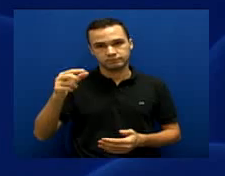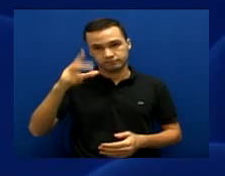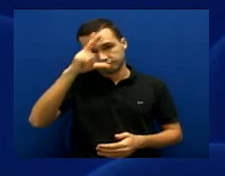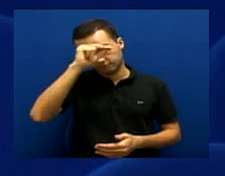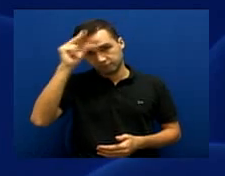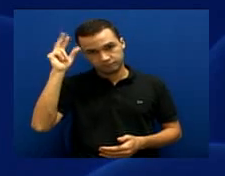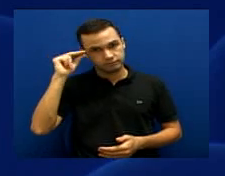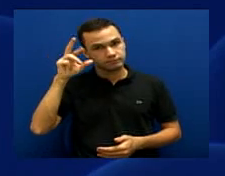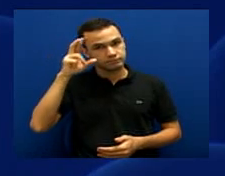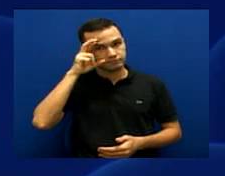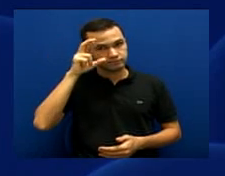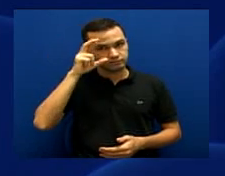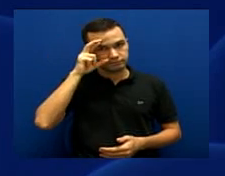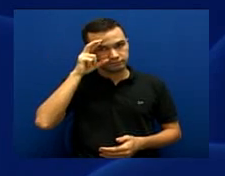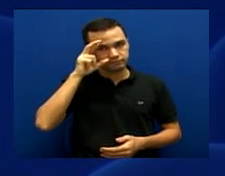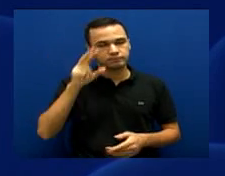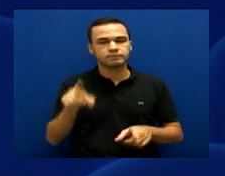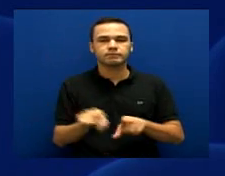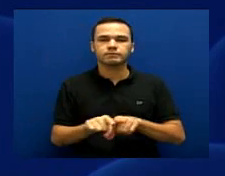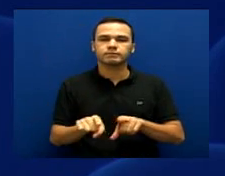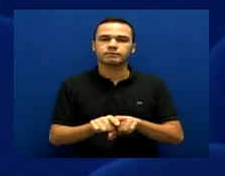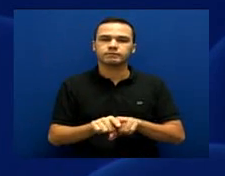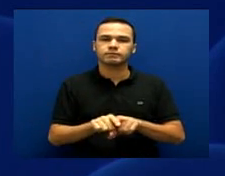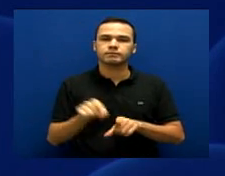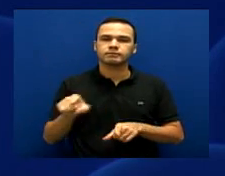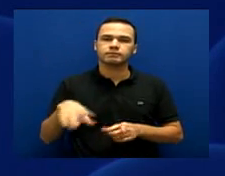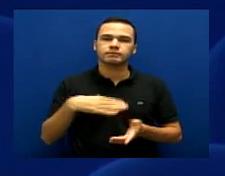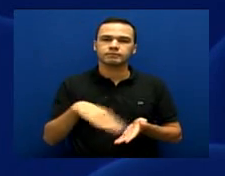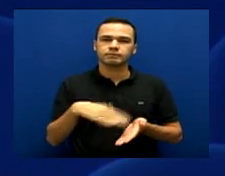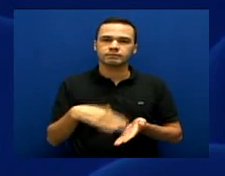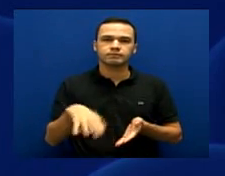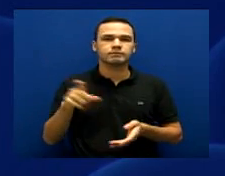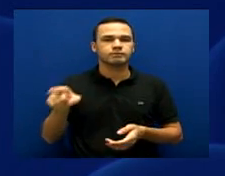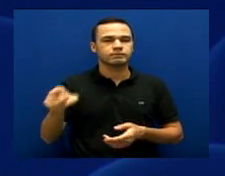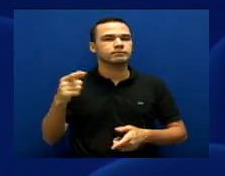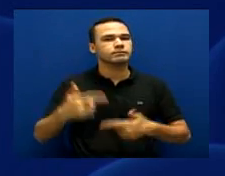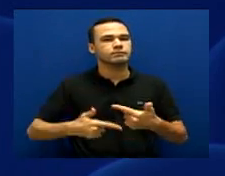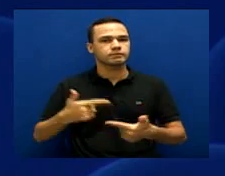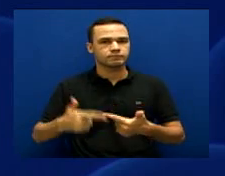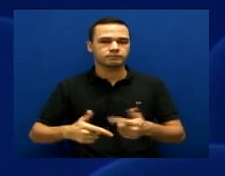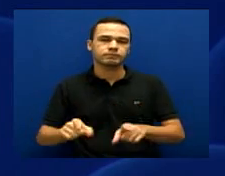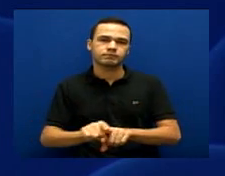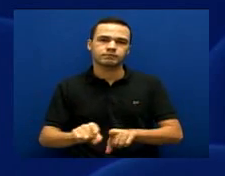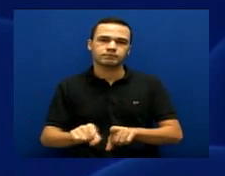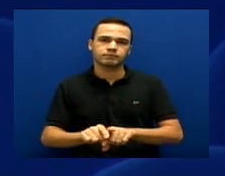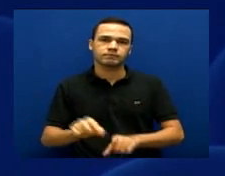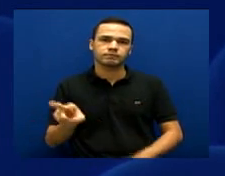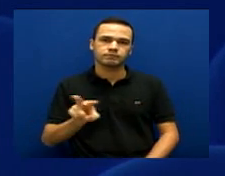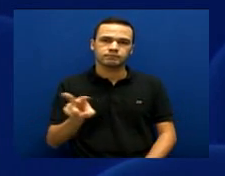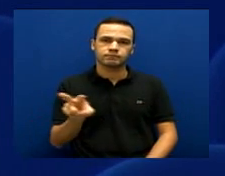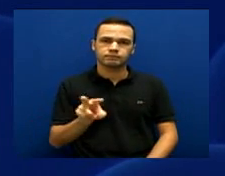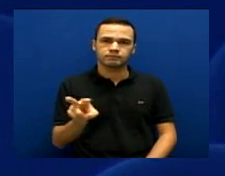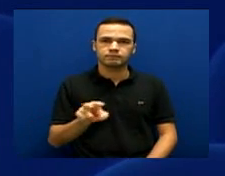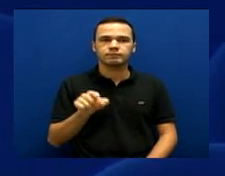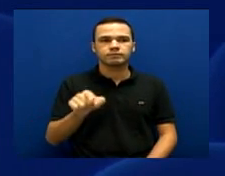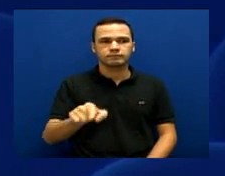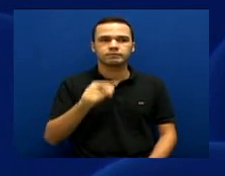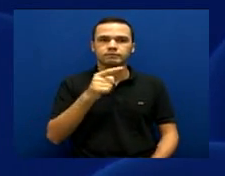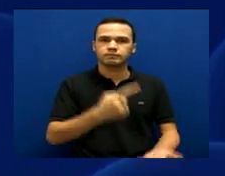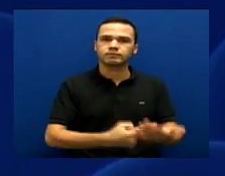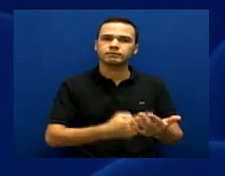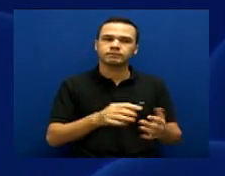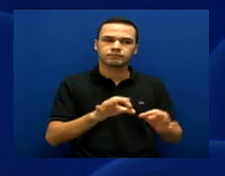quanto o o o secretário em exercício estão cientes do do conteúdo